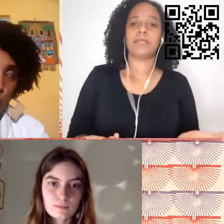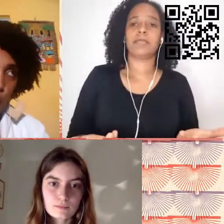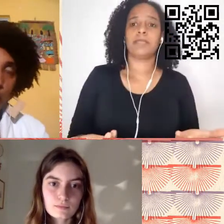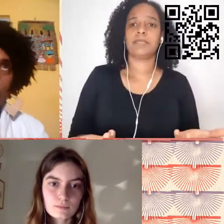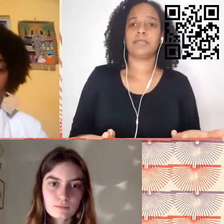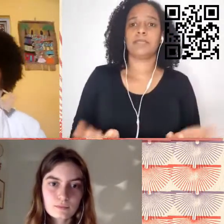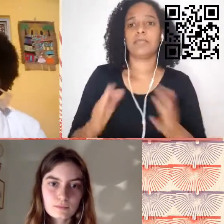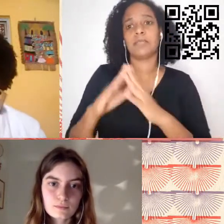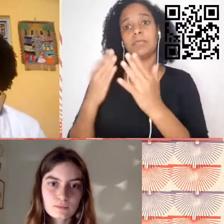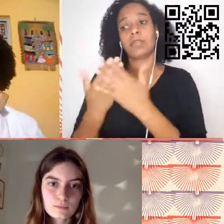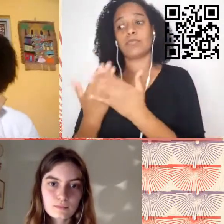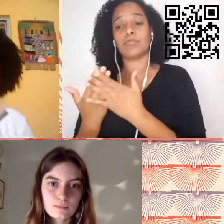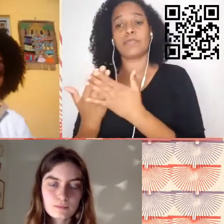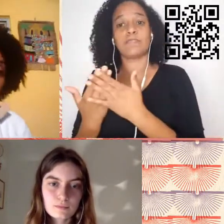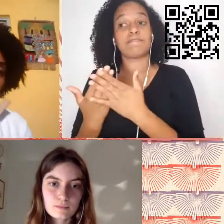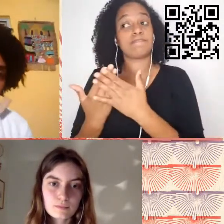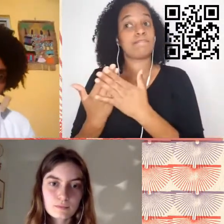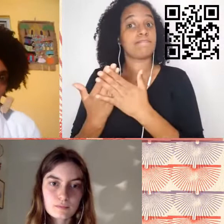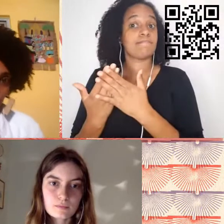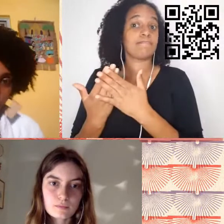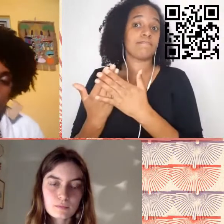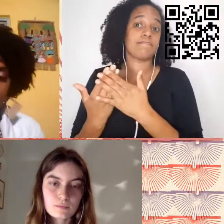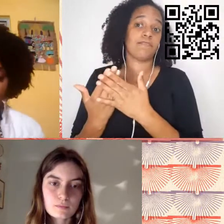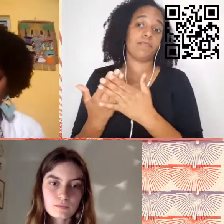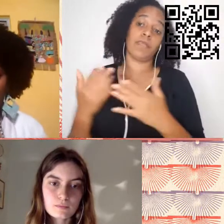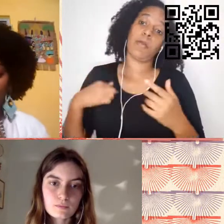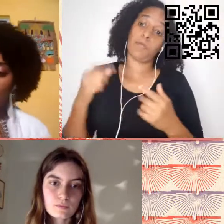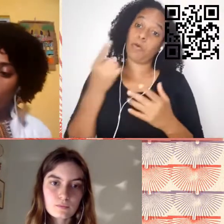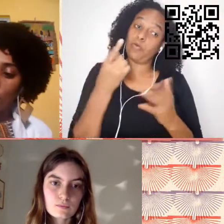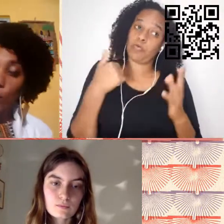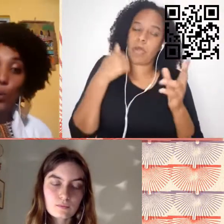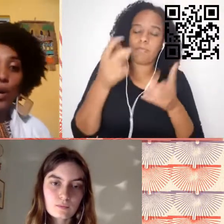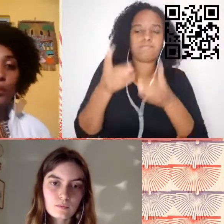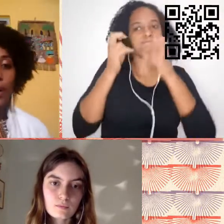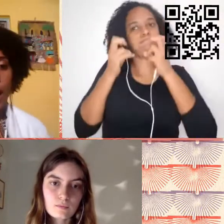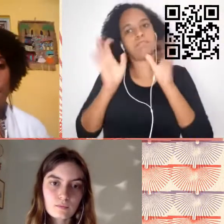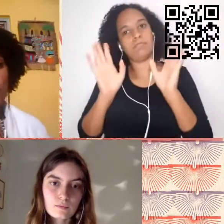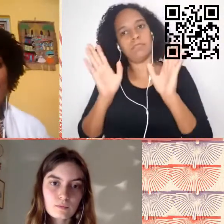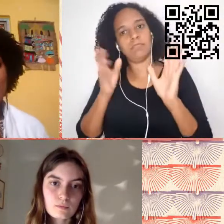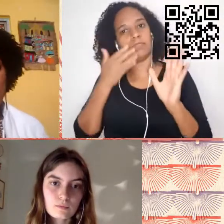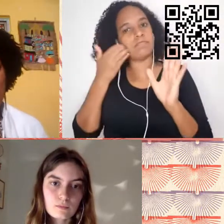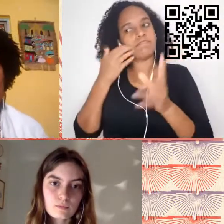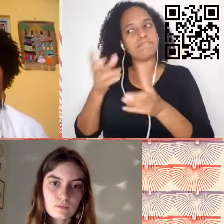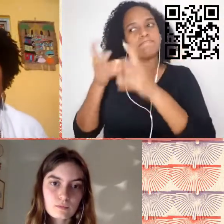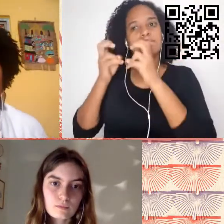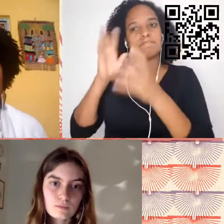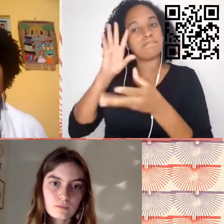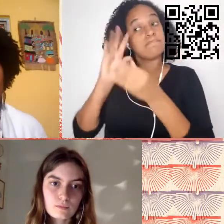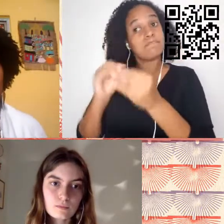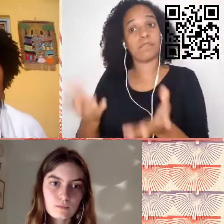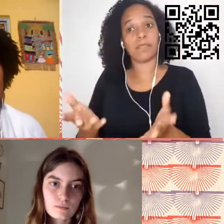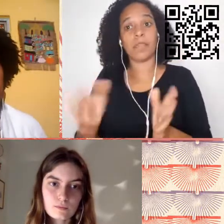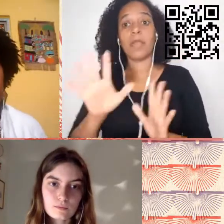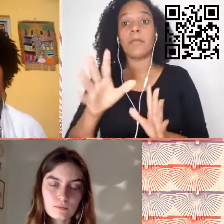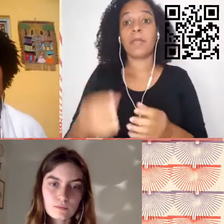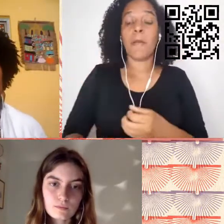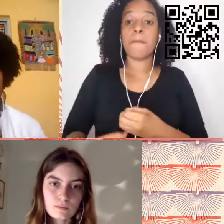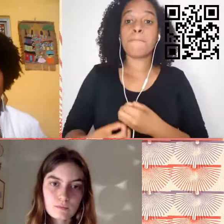na escola? Eu posso trazer uma leitura, que é o quanto a poesia, em algum momento, foi